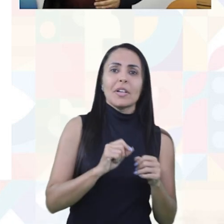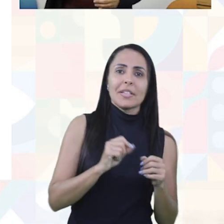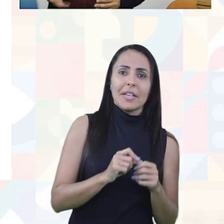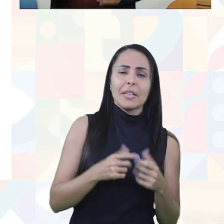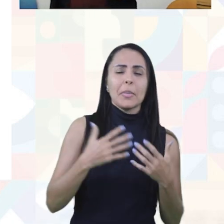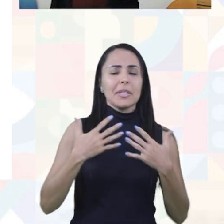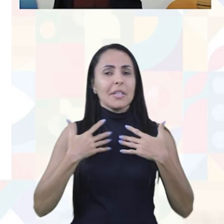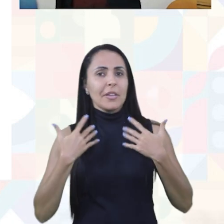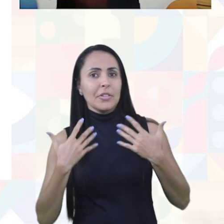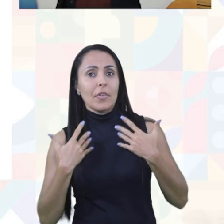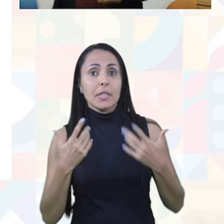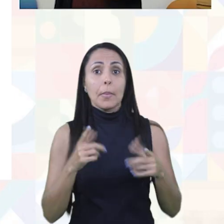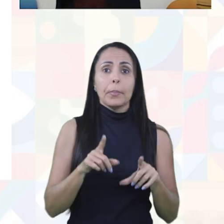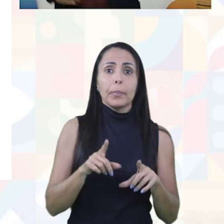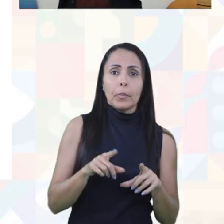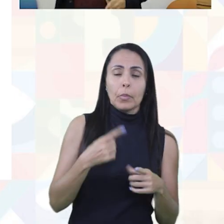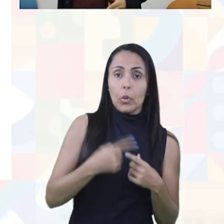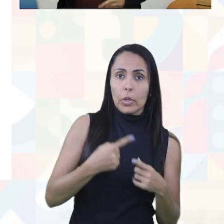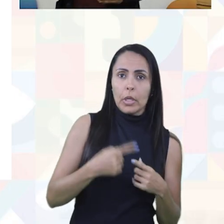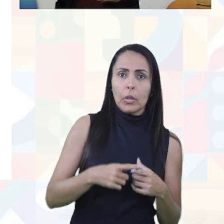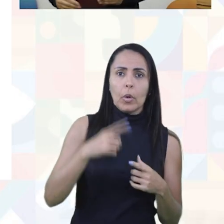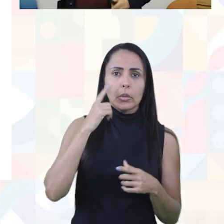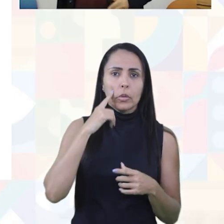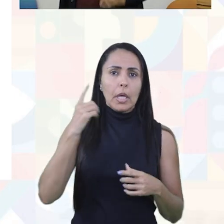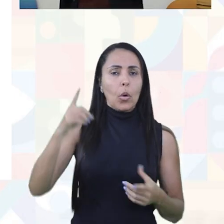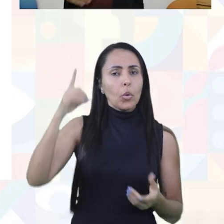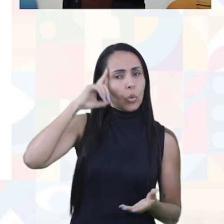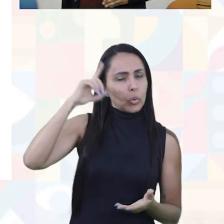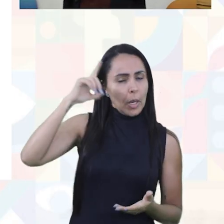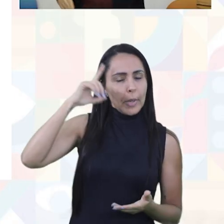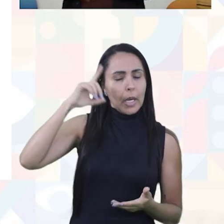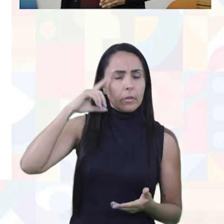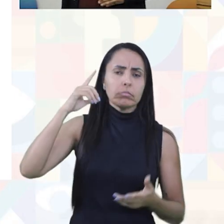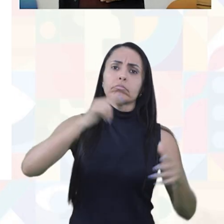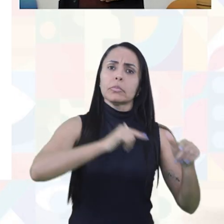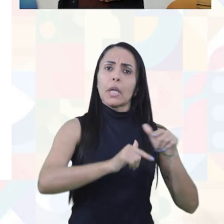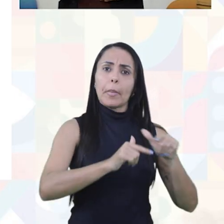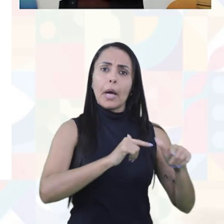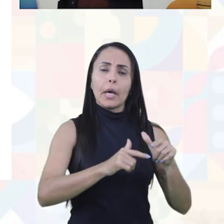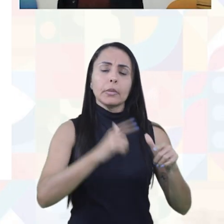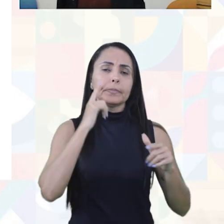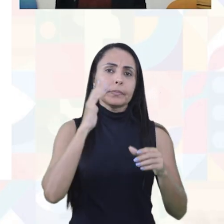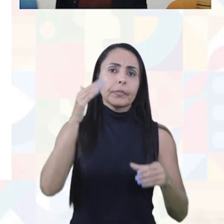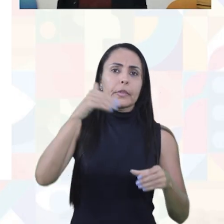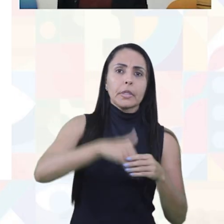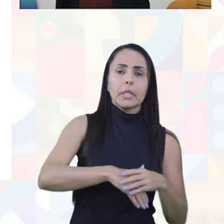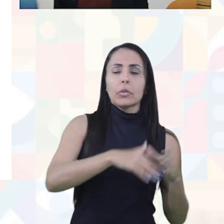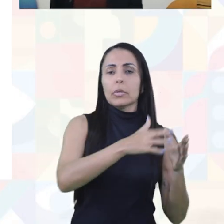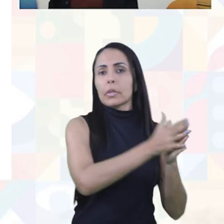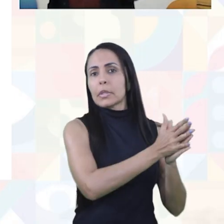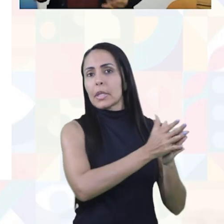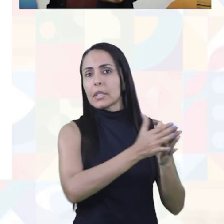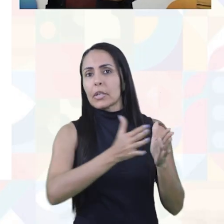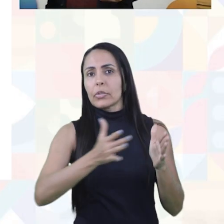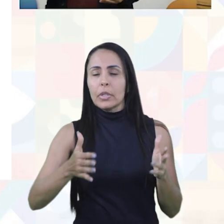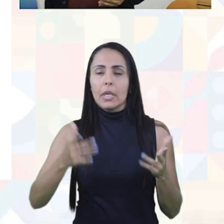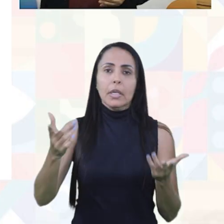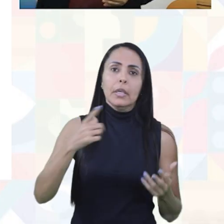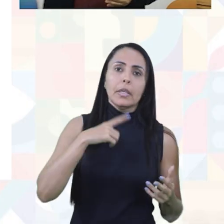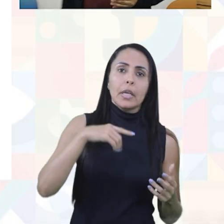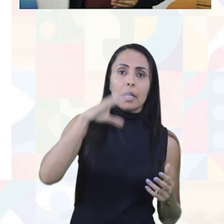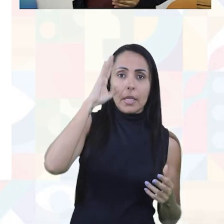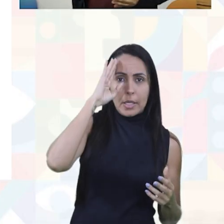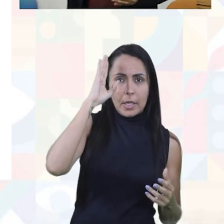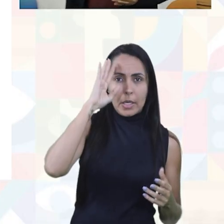satisfaça. Por quê? Porque o trabalho ele é cotidiano, o trabalho ele está dentro daquela jornada que a gente tem legal